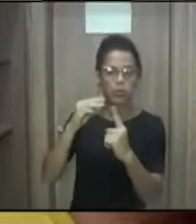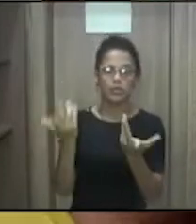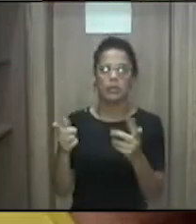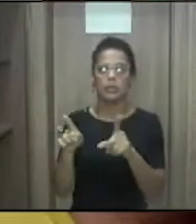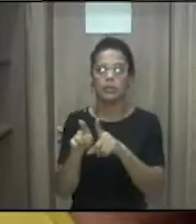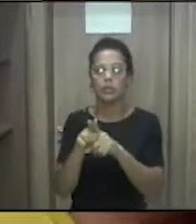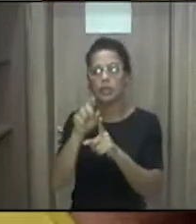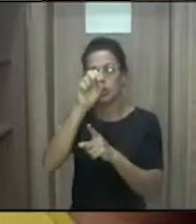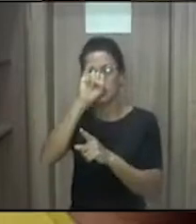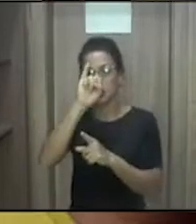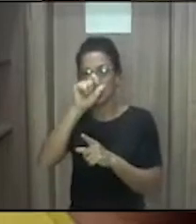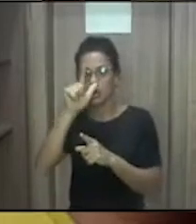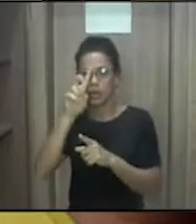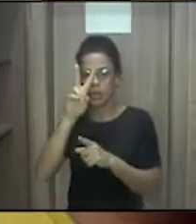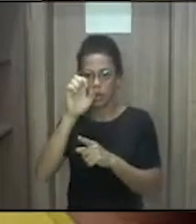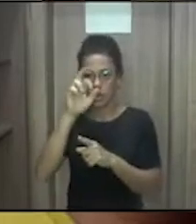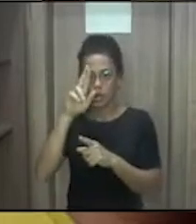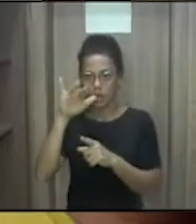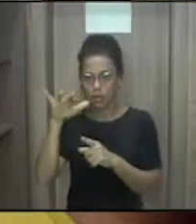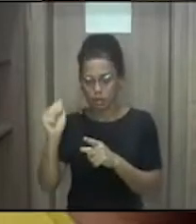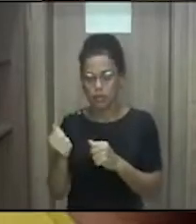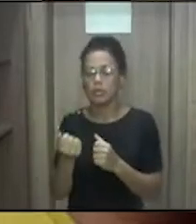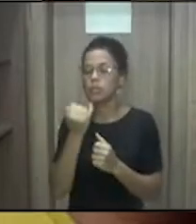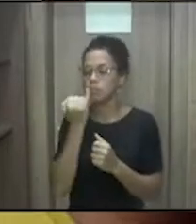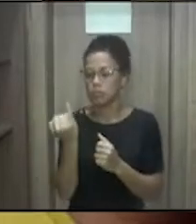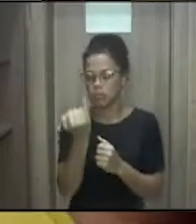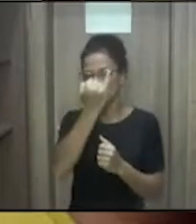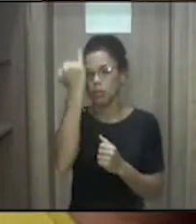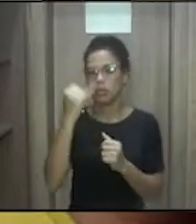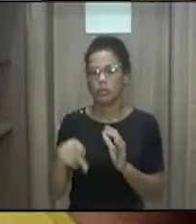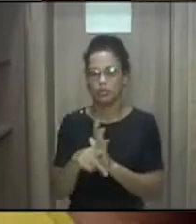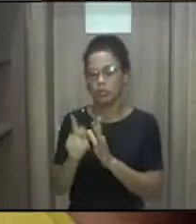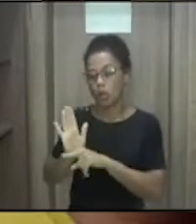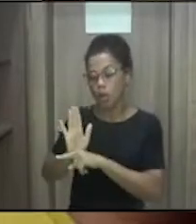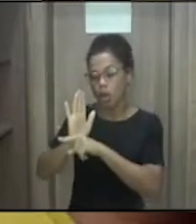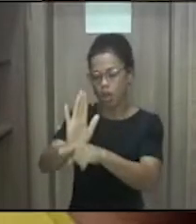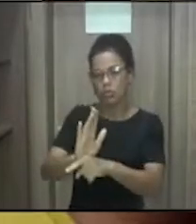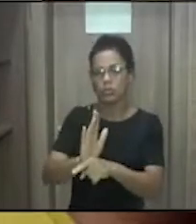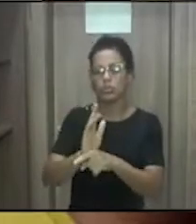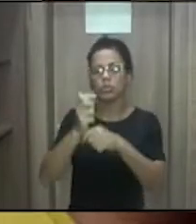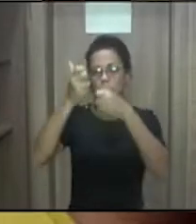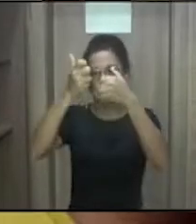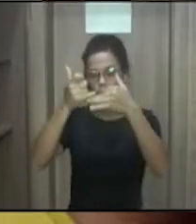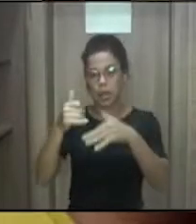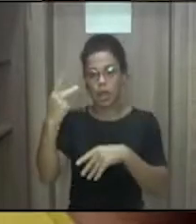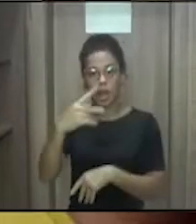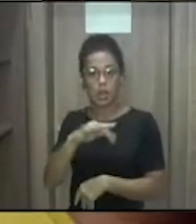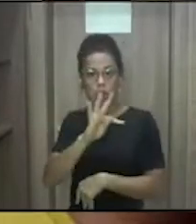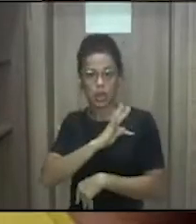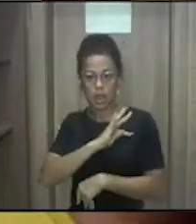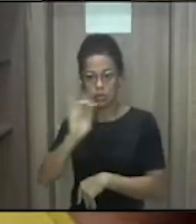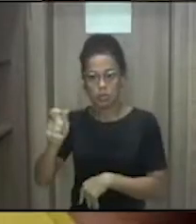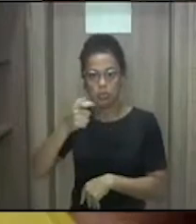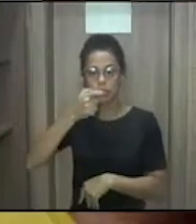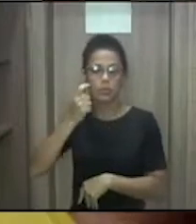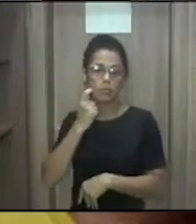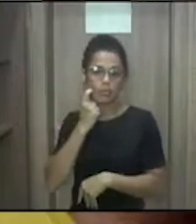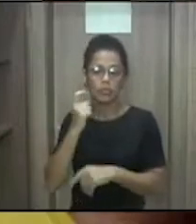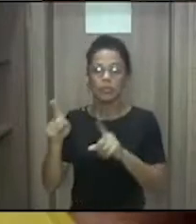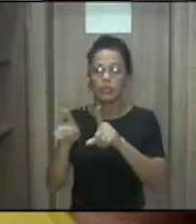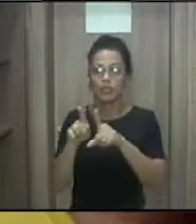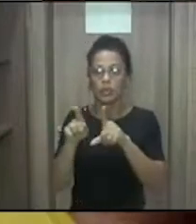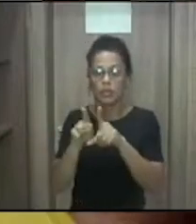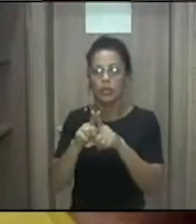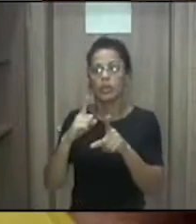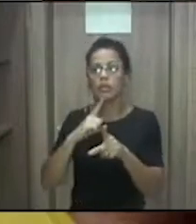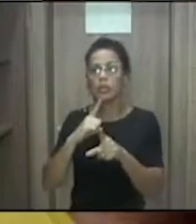um pesquisador que ajudou muito nessa meta. Silvio é administrador e técnico em prótese. Munira também, Munira Calais, que nos ajudou,